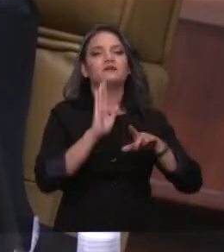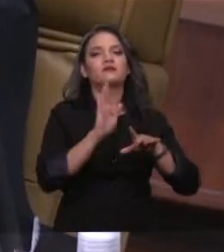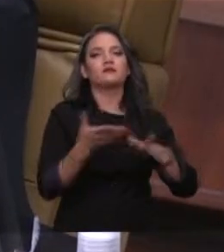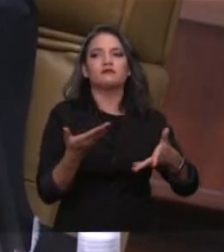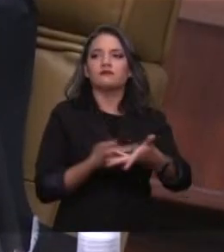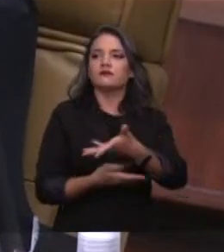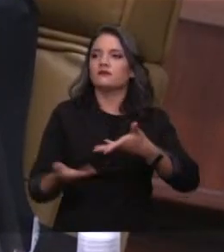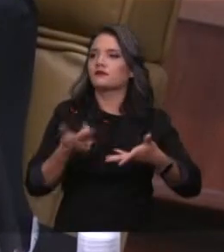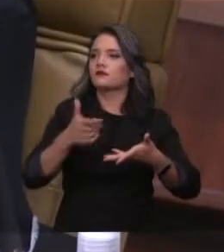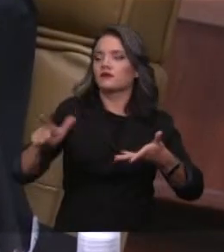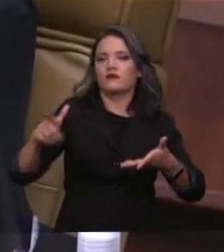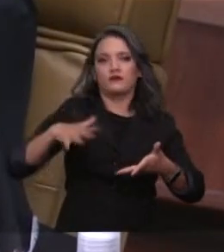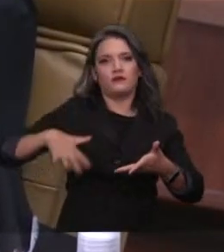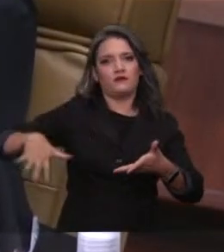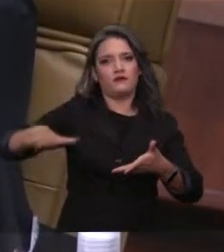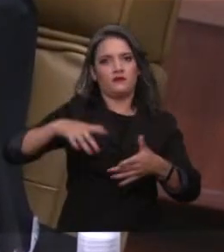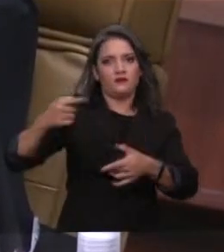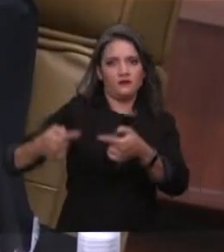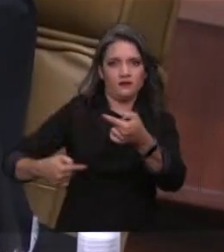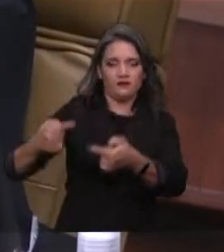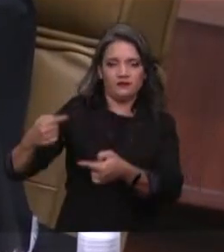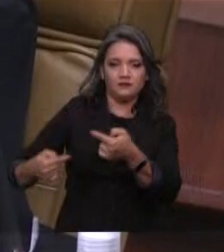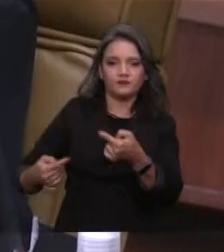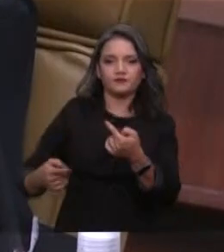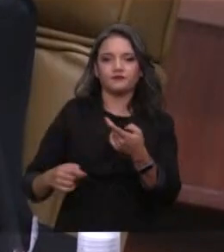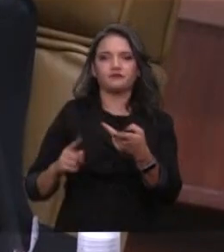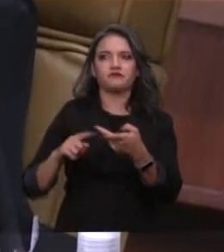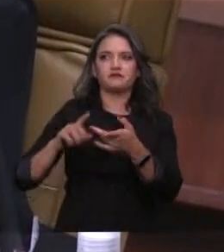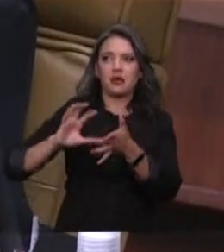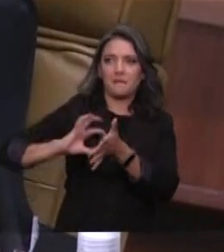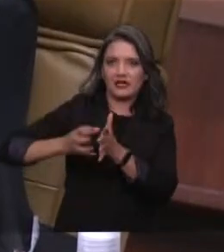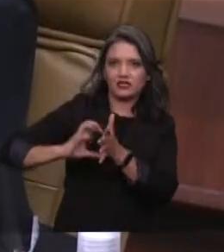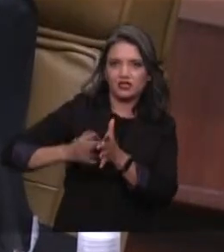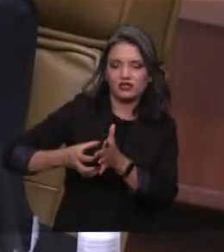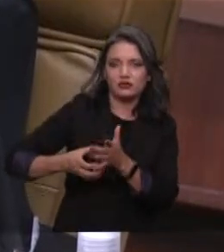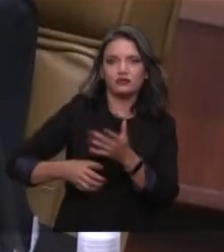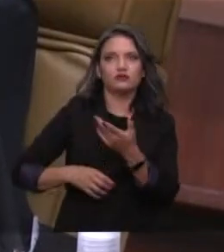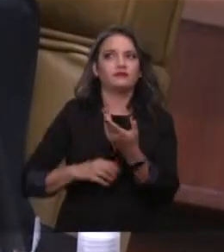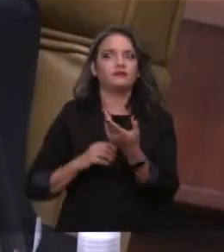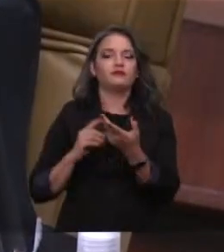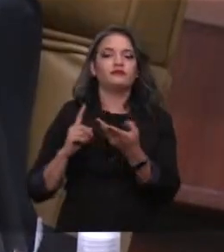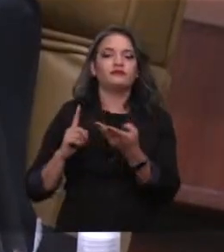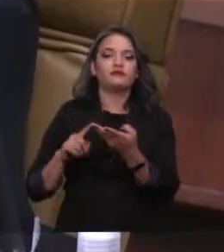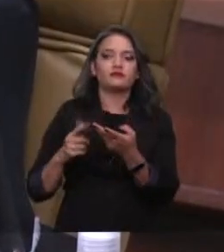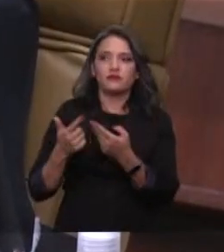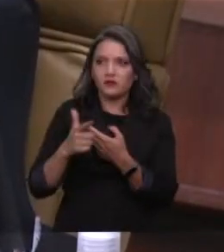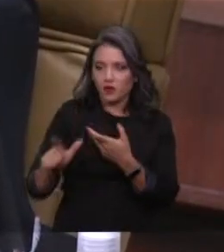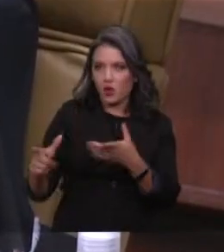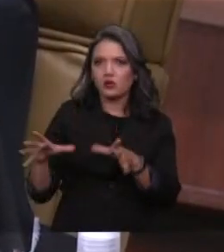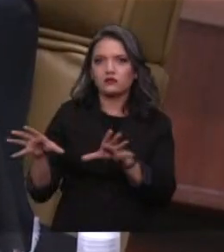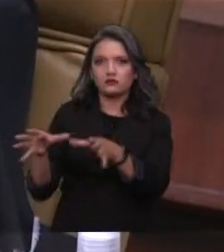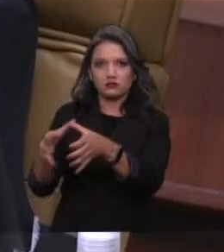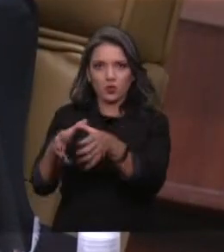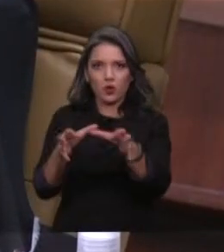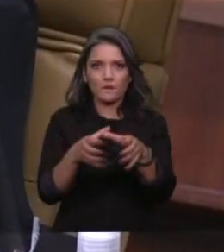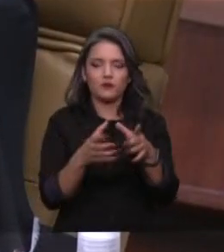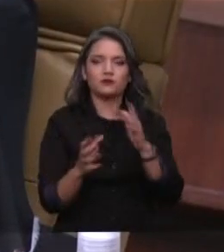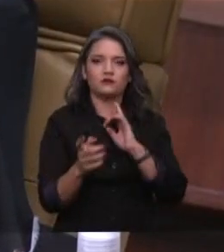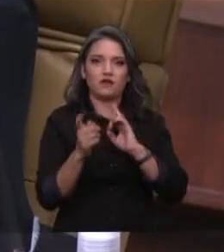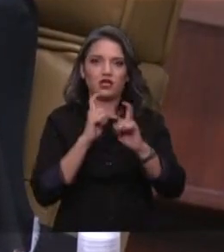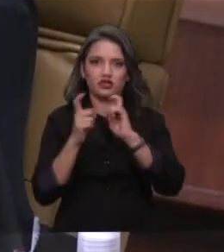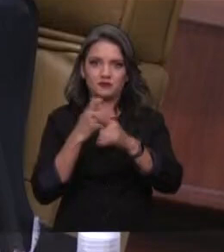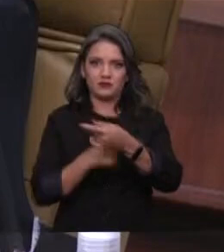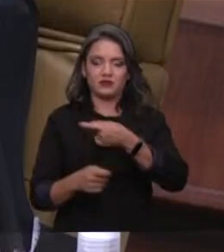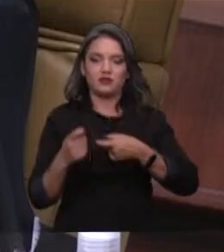núcleos políticos, isto é, com partidos políticos e outros núcleos administrativos.